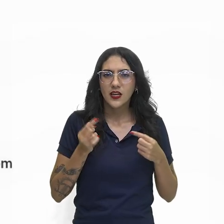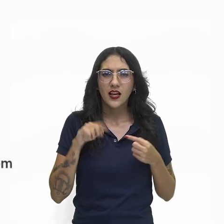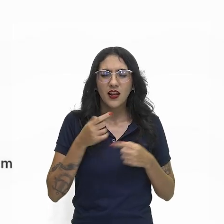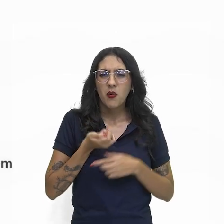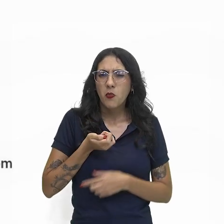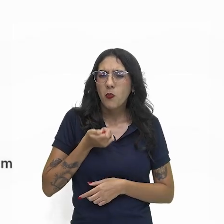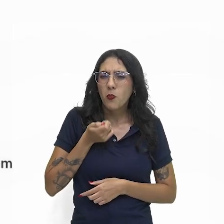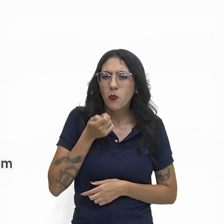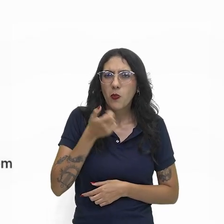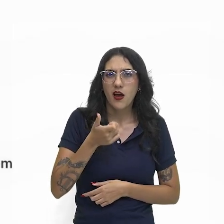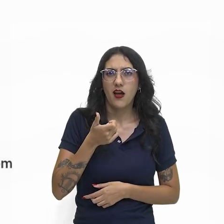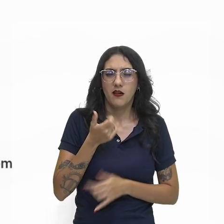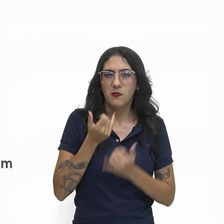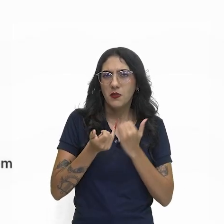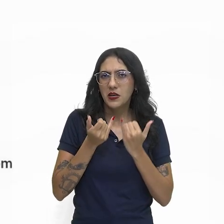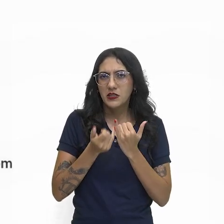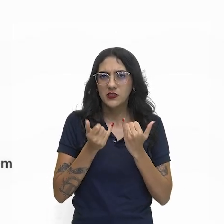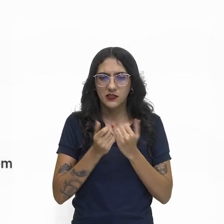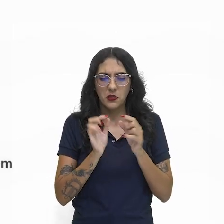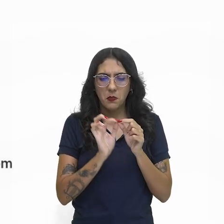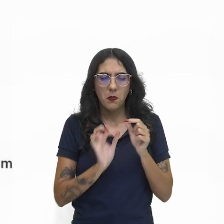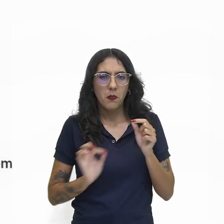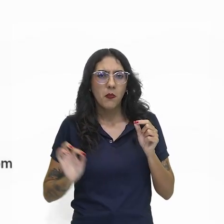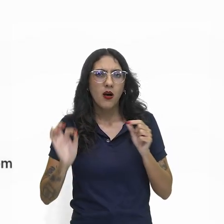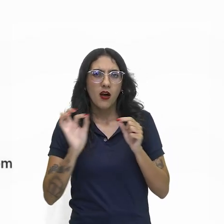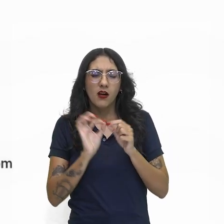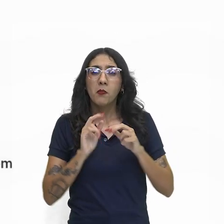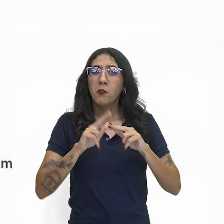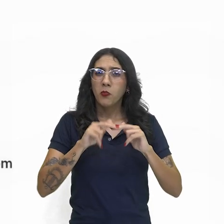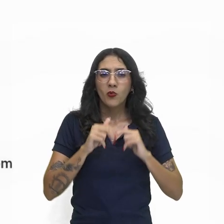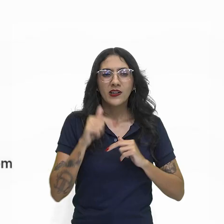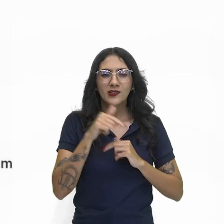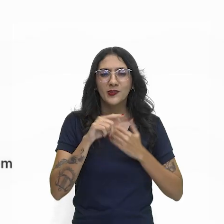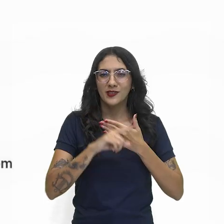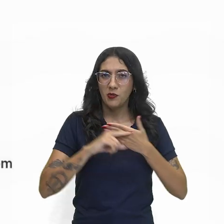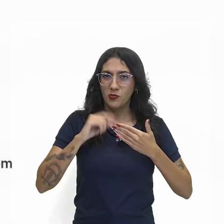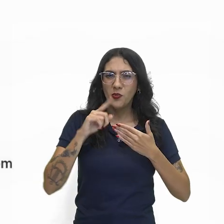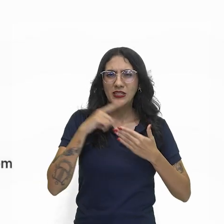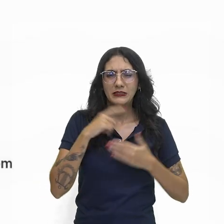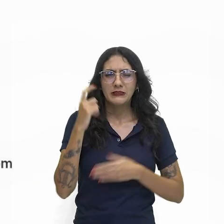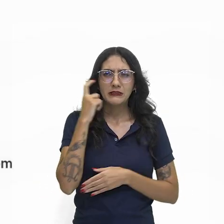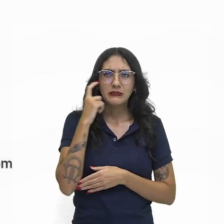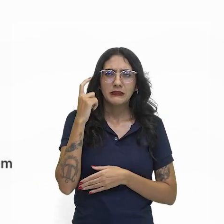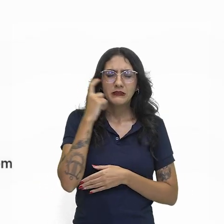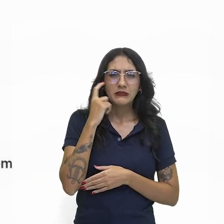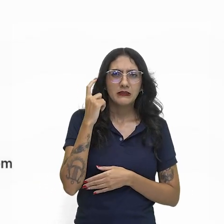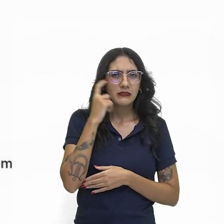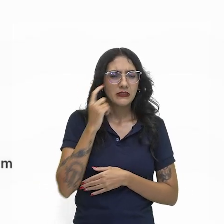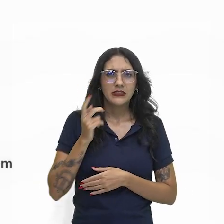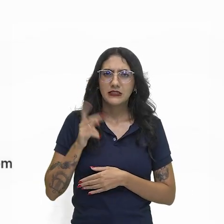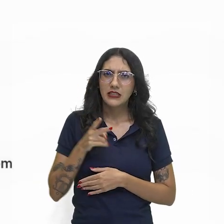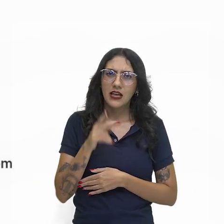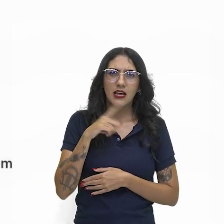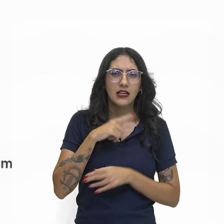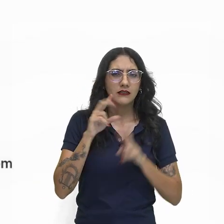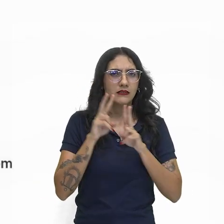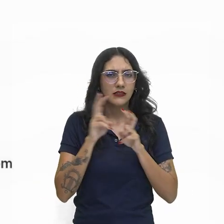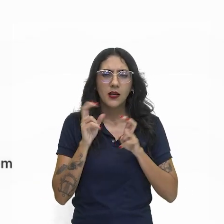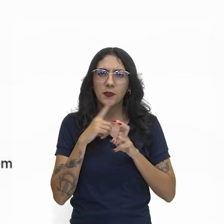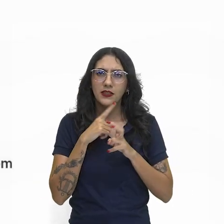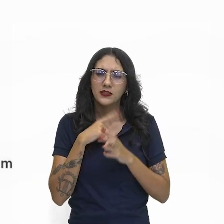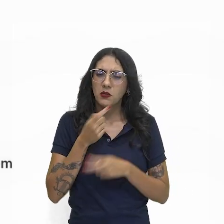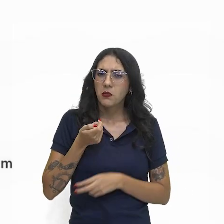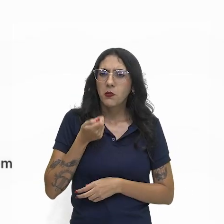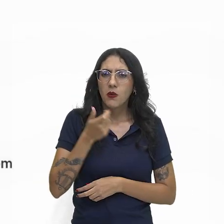uma circunferência. Por isso que Kepler bateu tanto cabeça com isso, porque como era quase uma circunferência, para a Terra dava